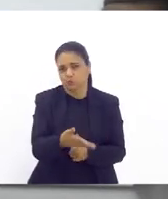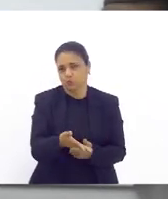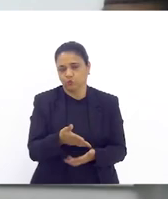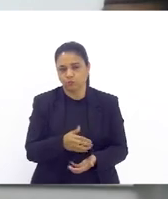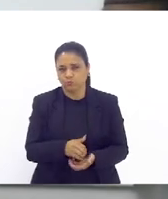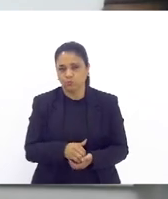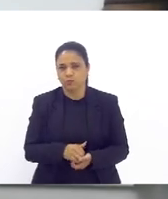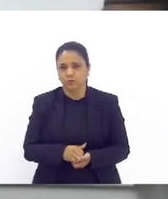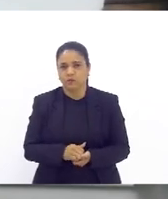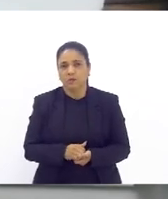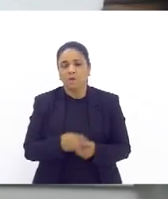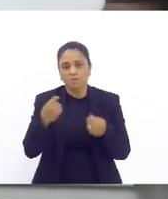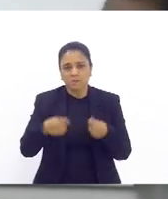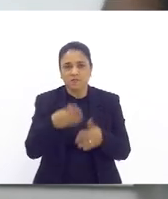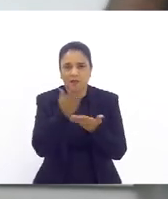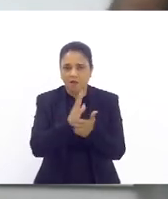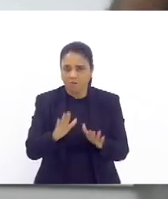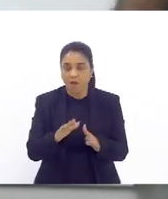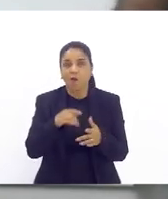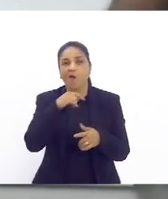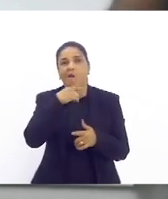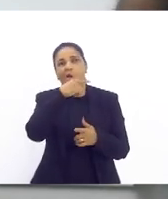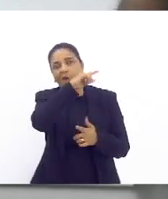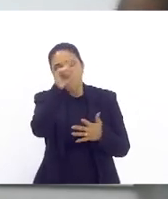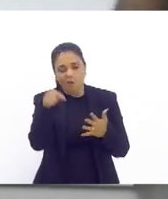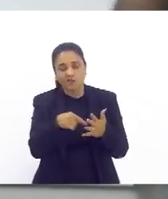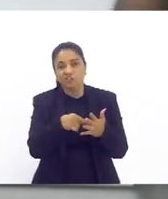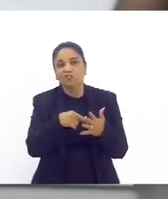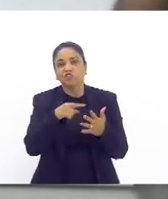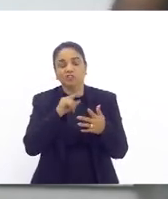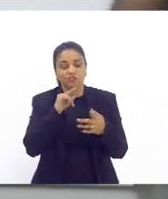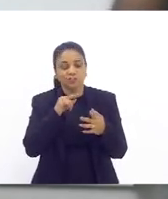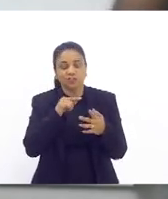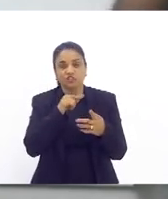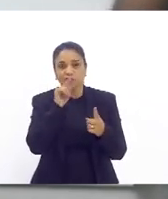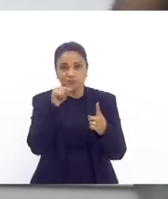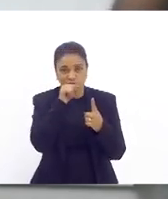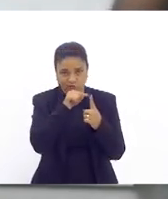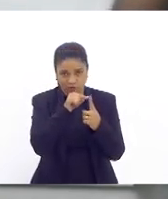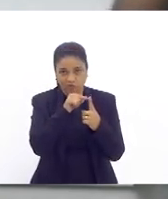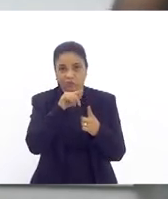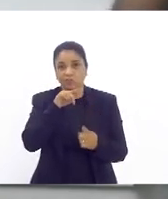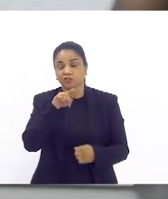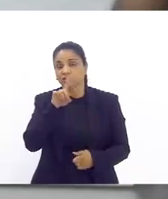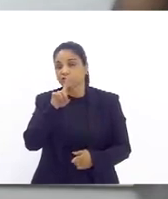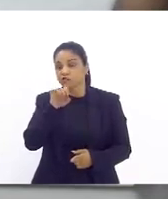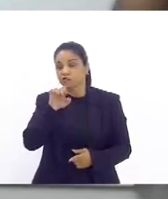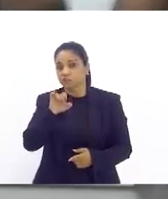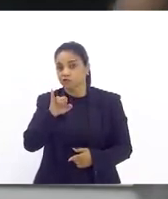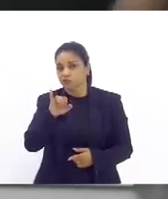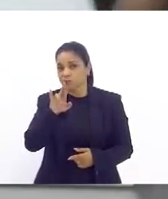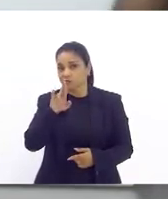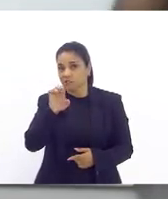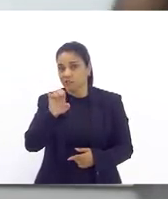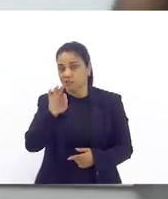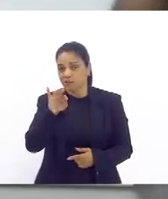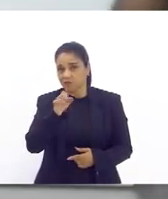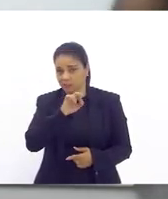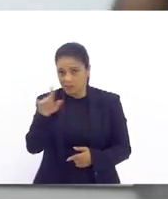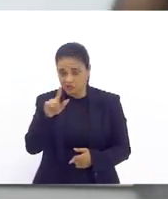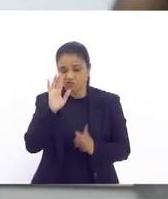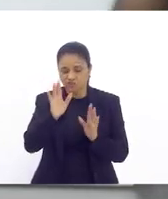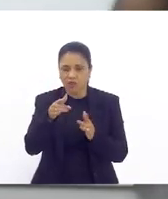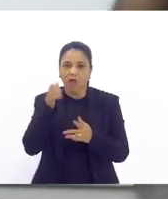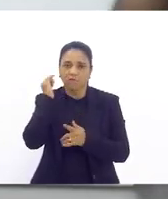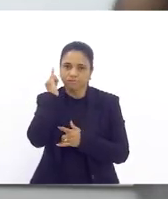uma outra diretriz prevista no plano Estadual de Educação que eu gostaria de ressaltar ressaltar rapidamente que já foi citado aqui